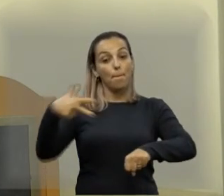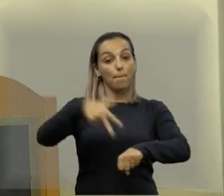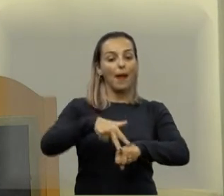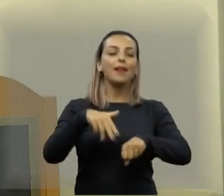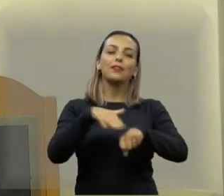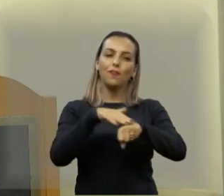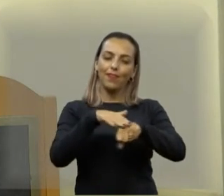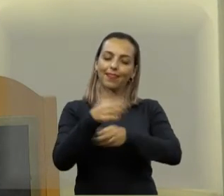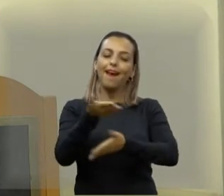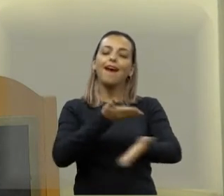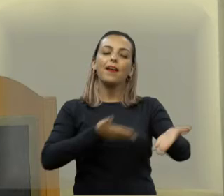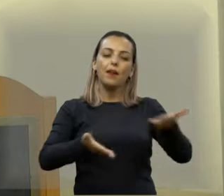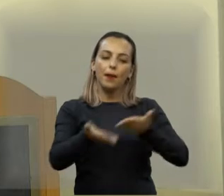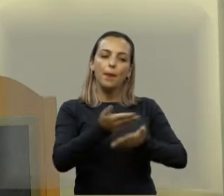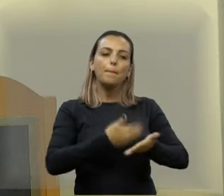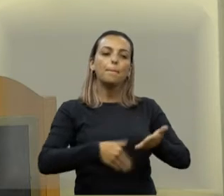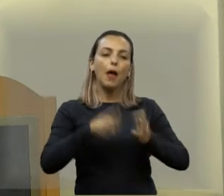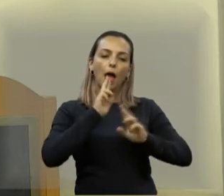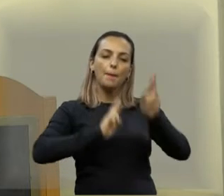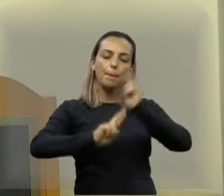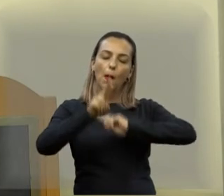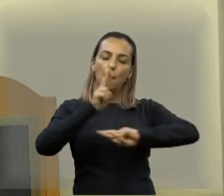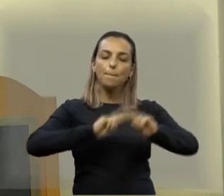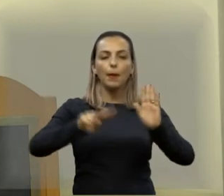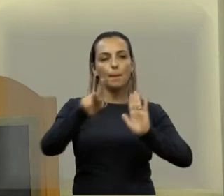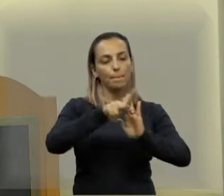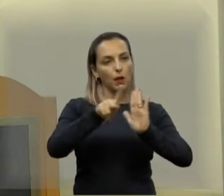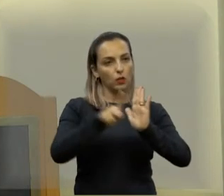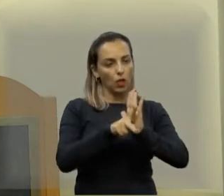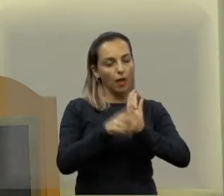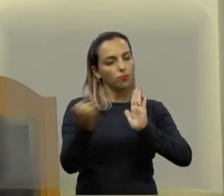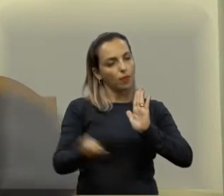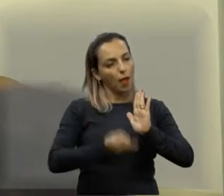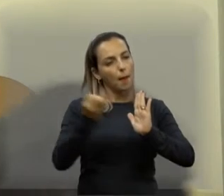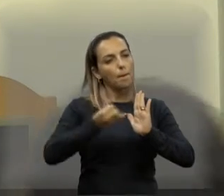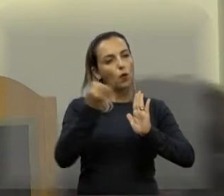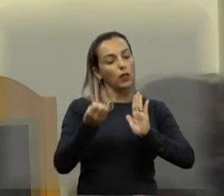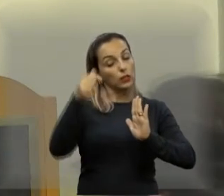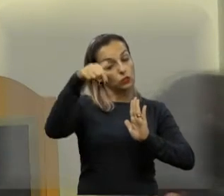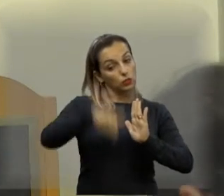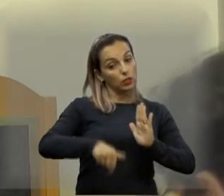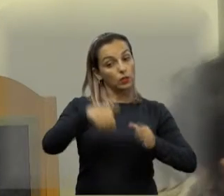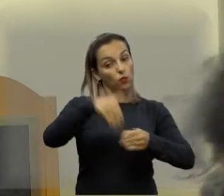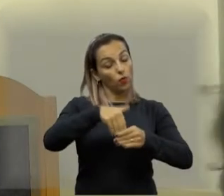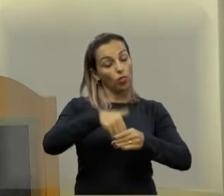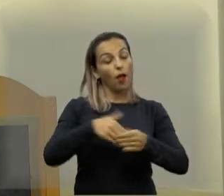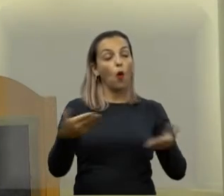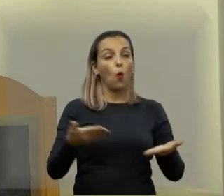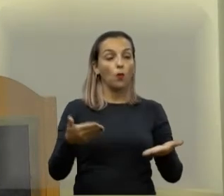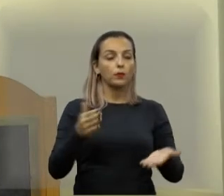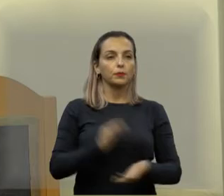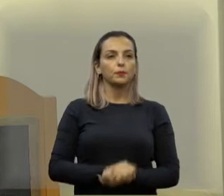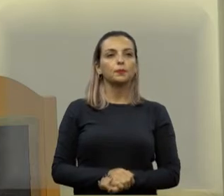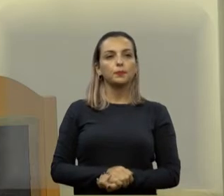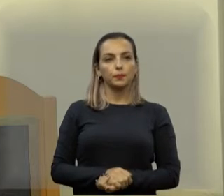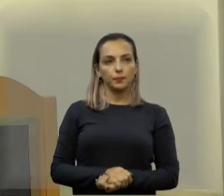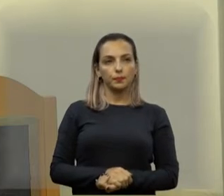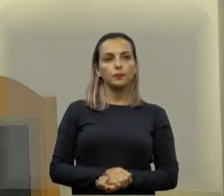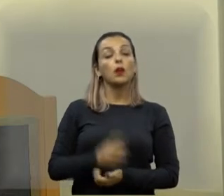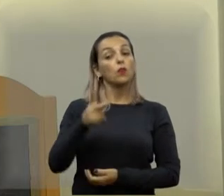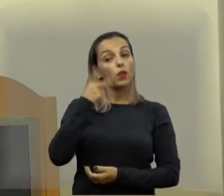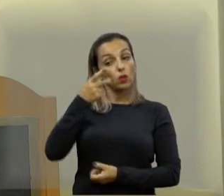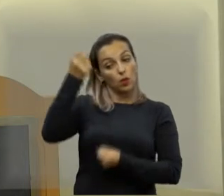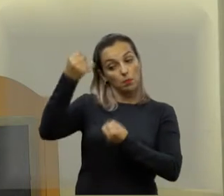conversando com vocês esclarecendo a dúvida e trazendo esse projeto que é tão importante né É como o vereador